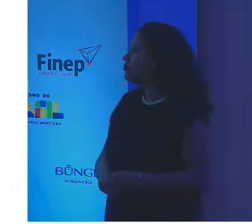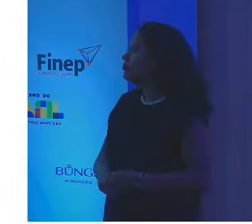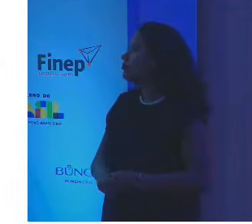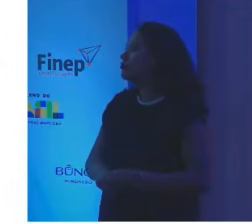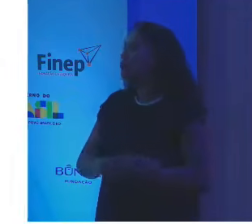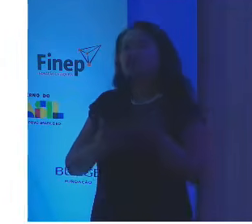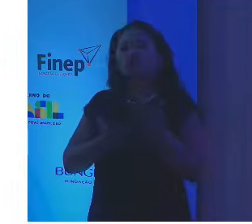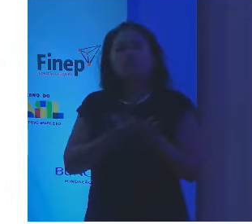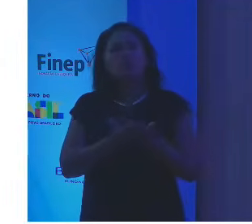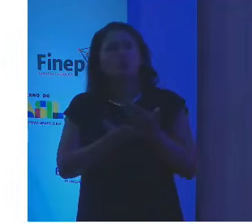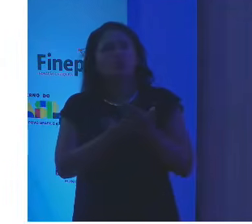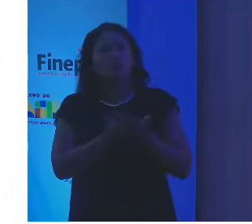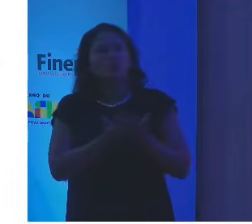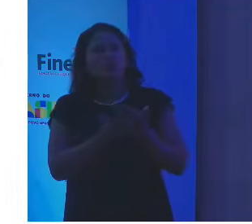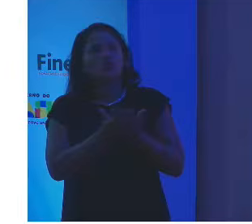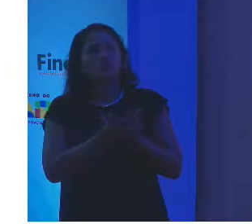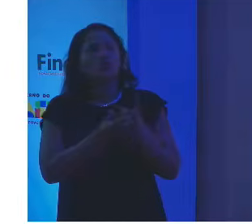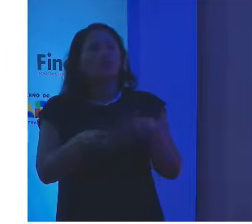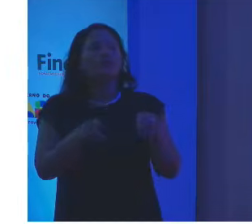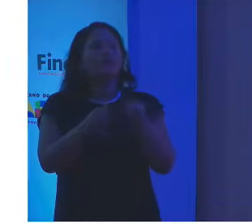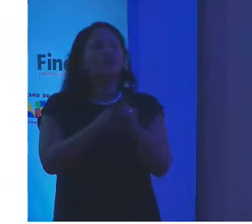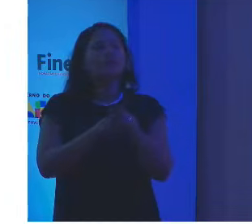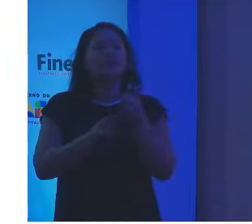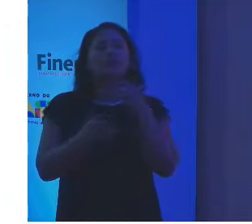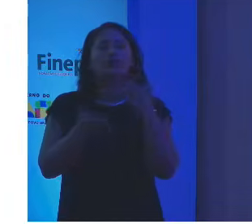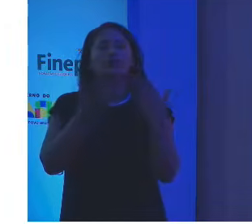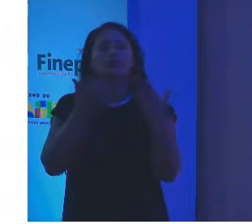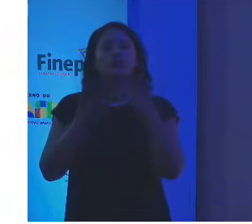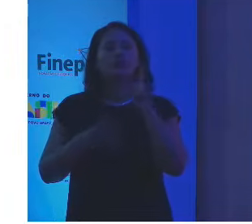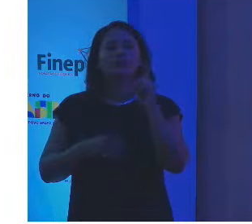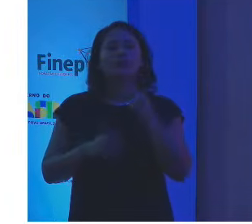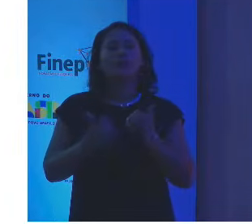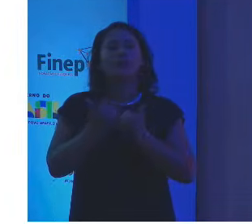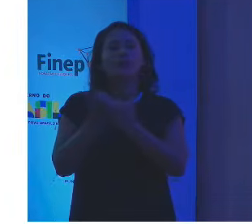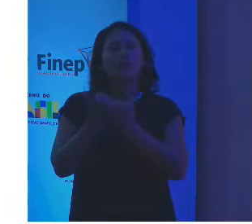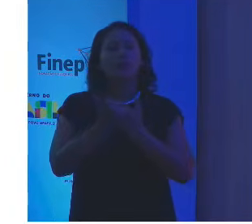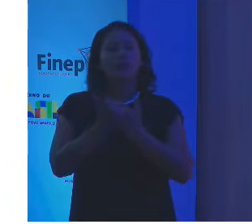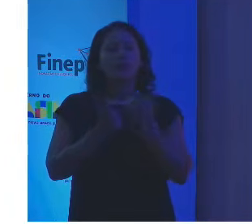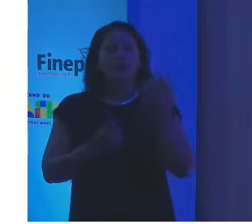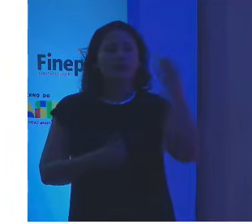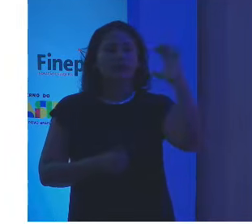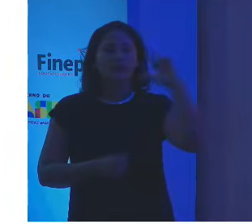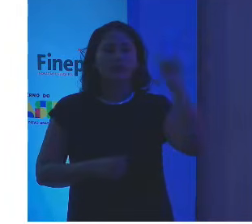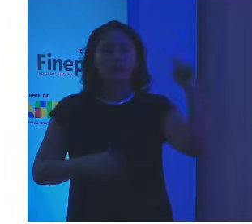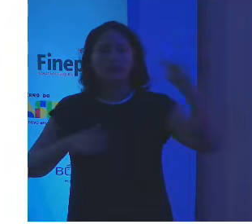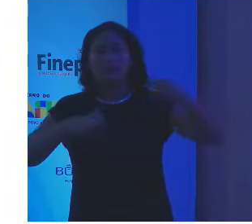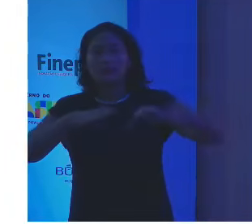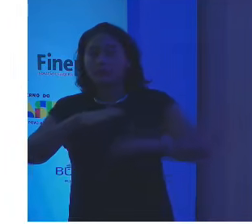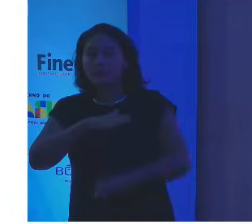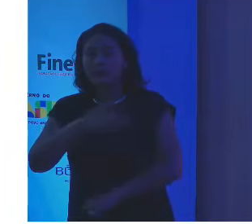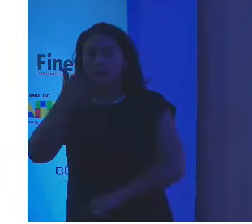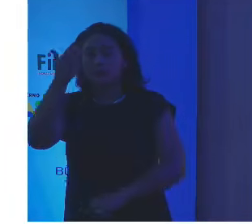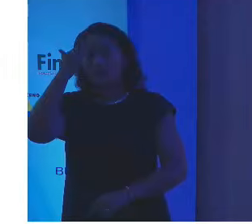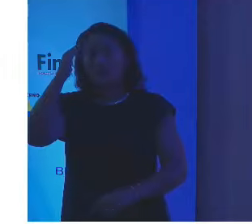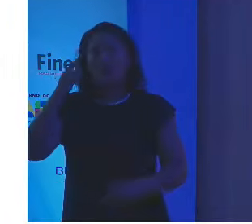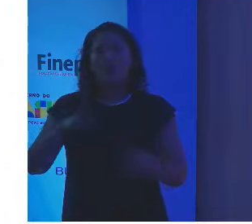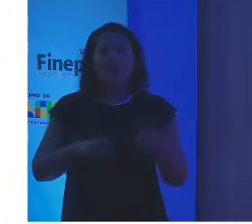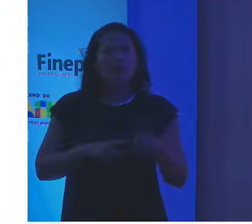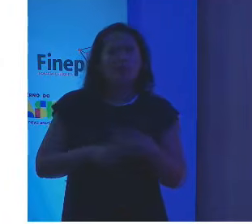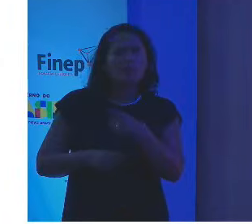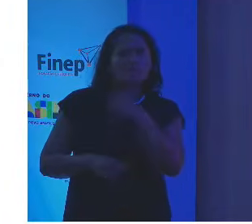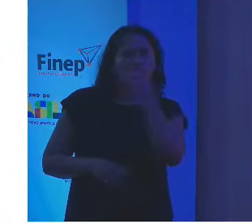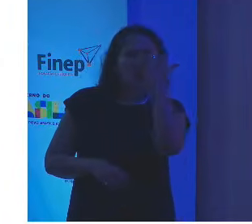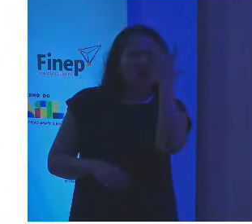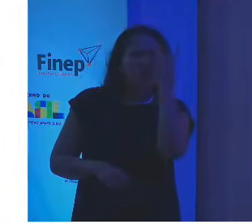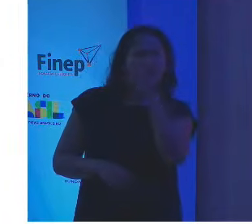atrás disso e, na superfície, o diálogo é sempre de cooperação científica, mas quando você vai mais a fundo entender, mas por que você